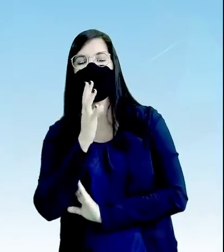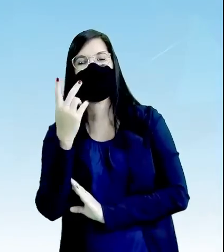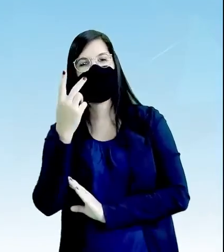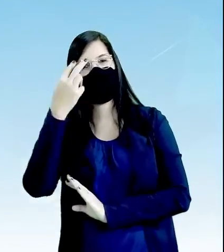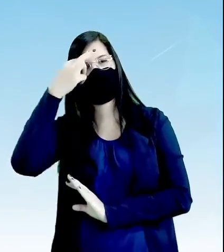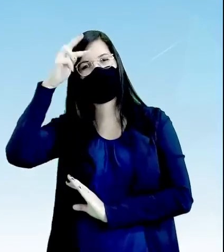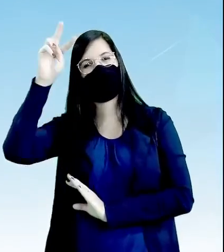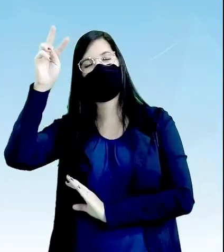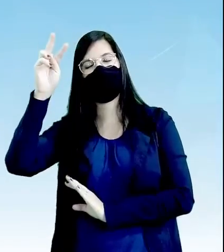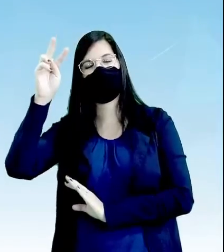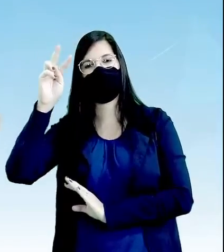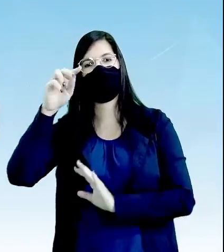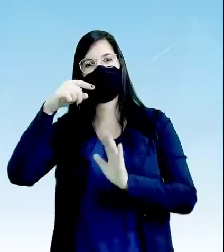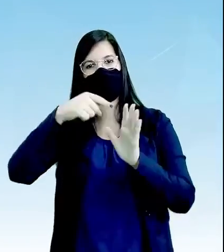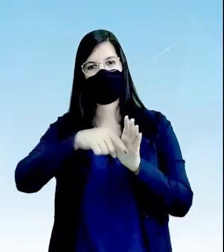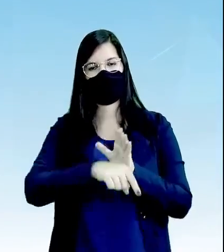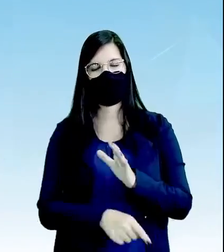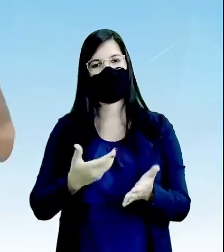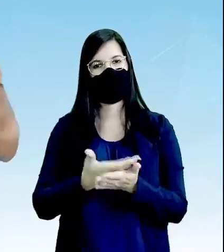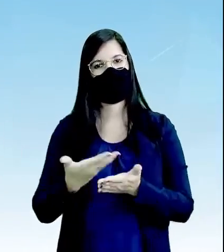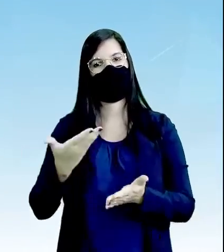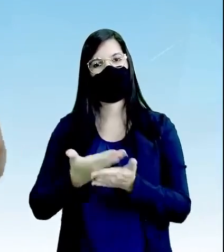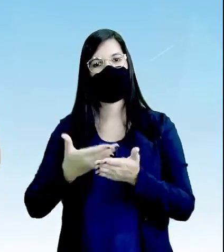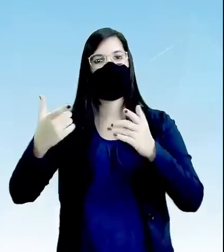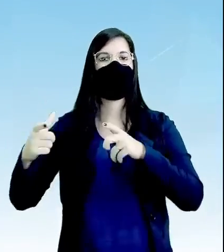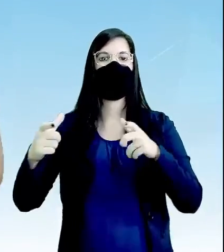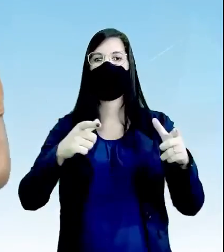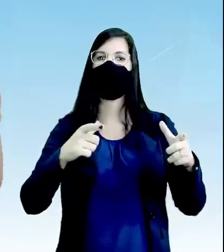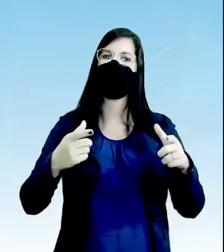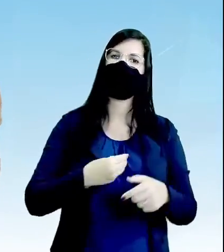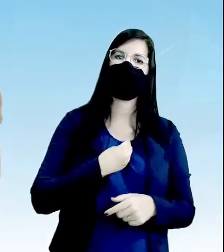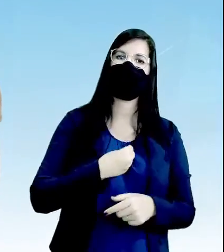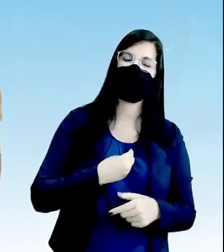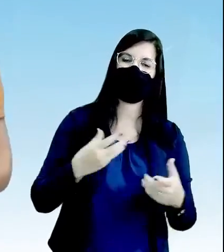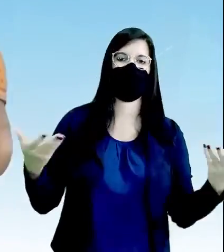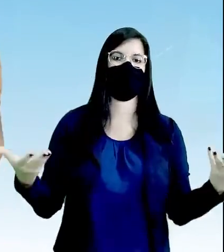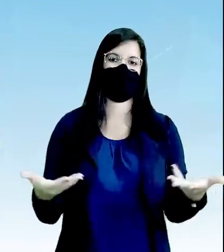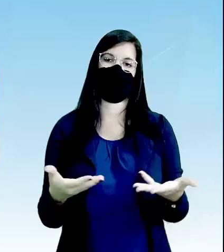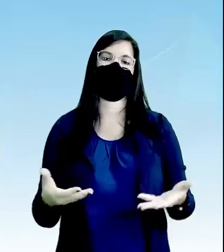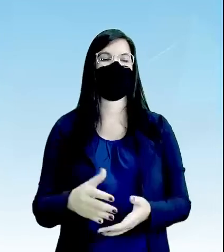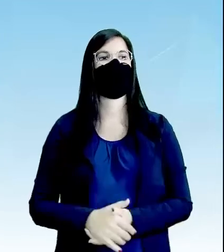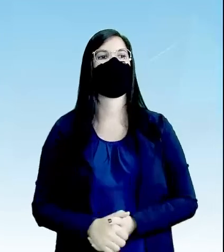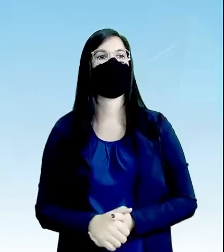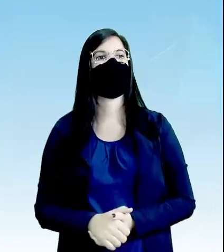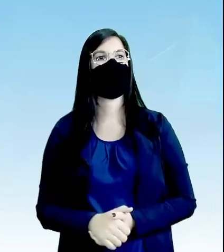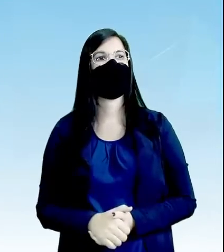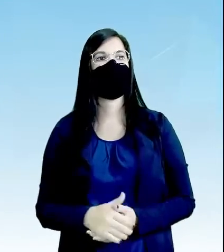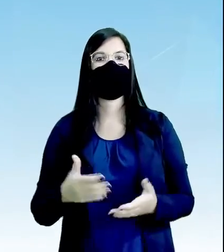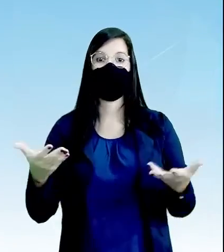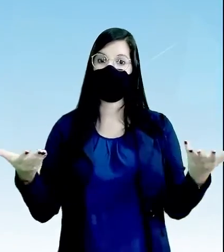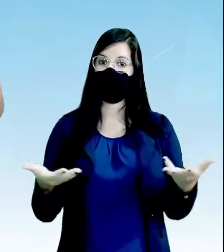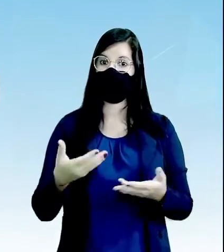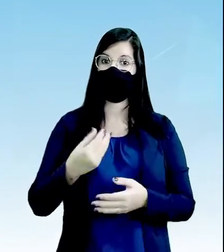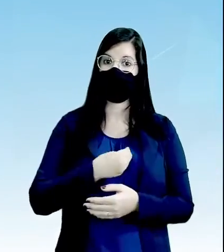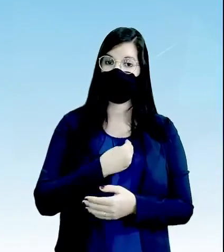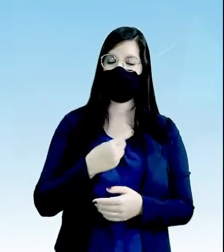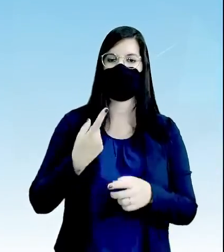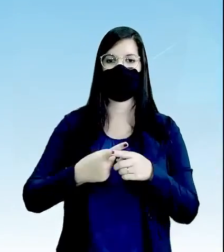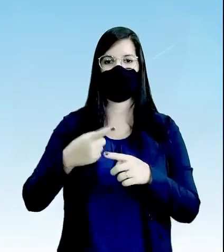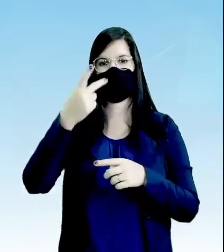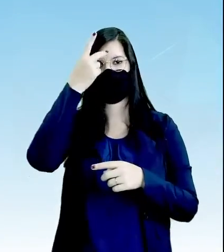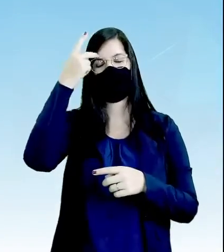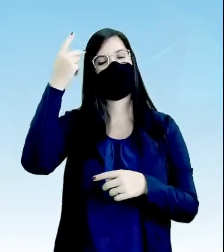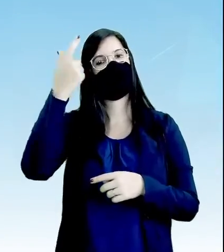você conhecer onde nós estamos e por que nós estamos aqui hoje. Porque estamos aqui hoje porque outras